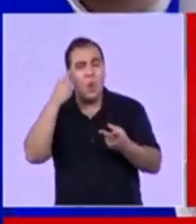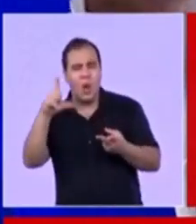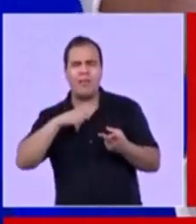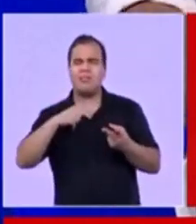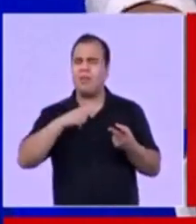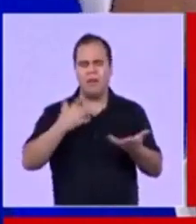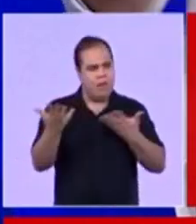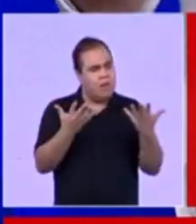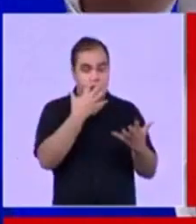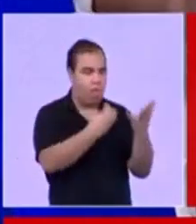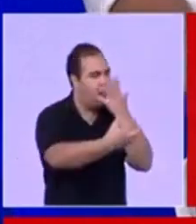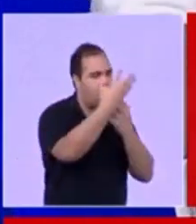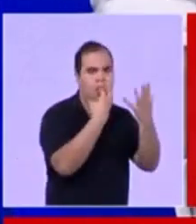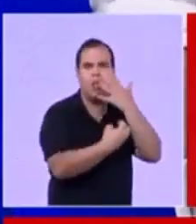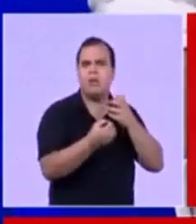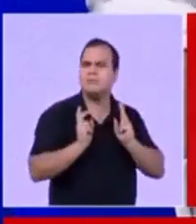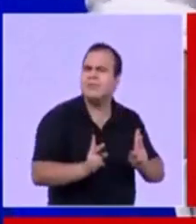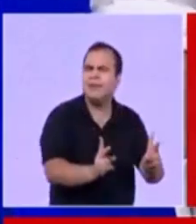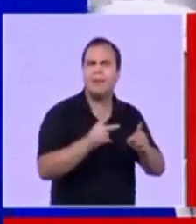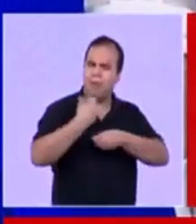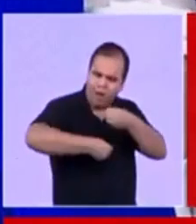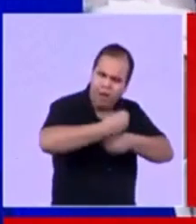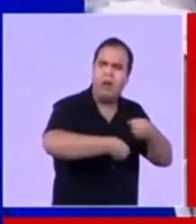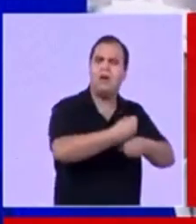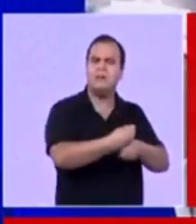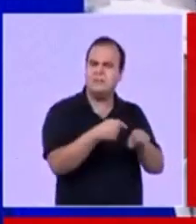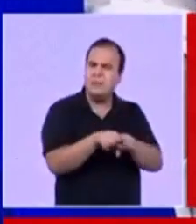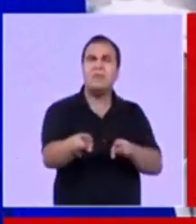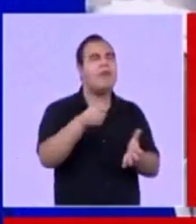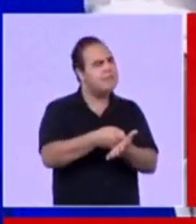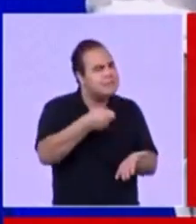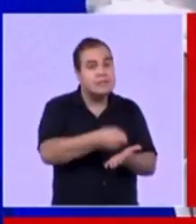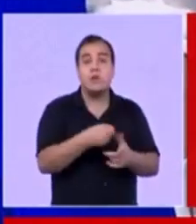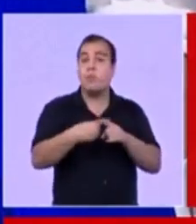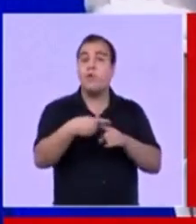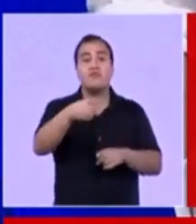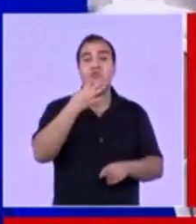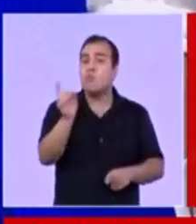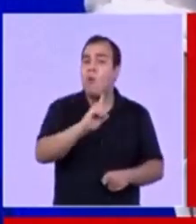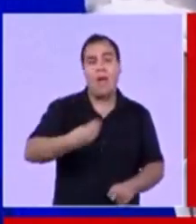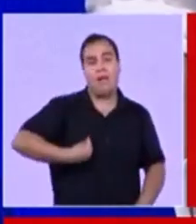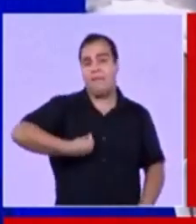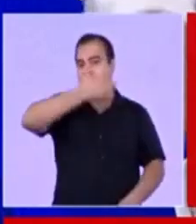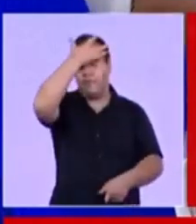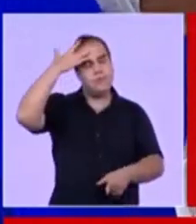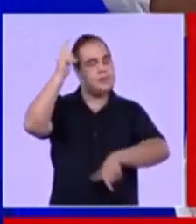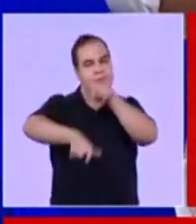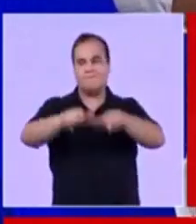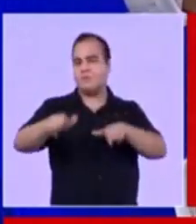tem que é por essa ideia em todos os âmbitos namoradinha inclusive vocês insistem na cidade que vocês não conhecem a vida das pessoas